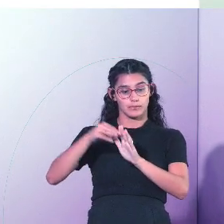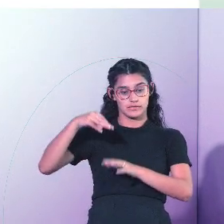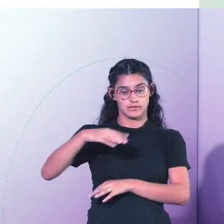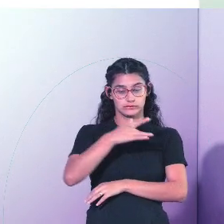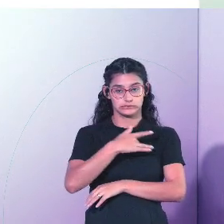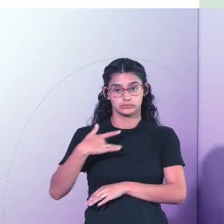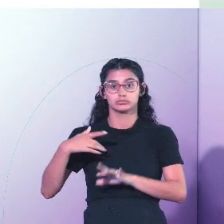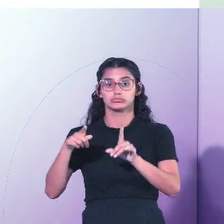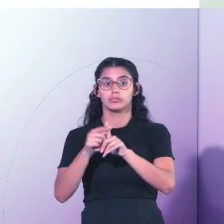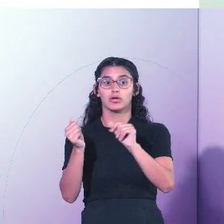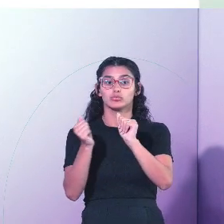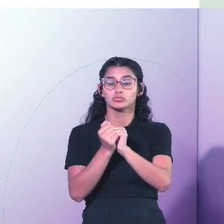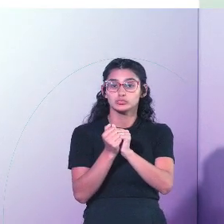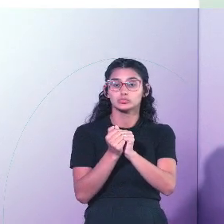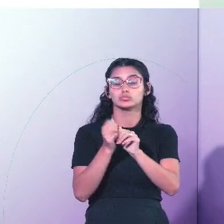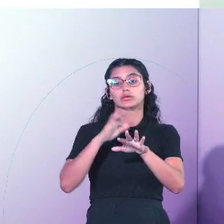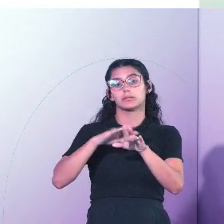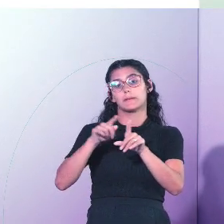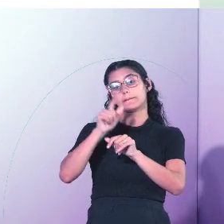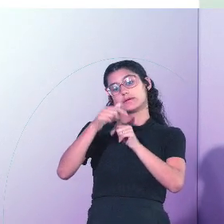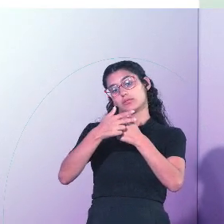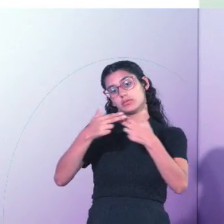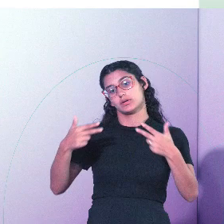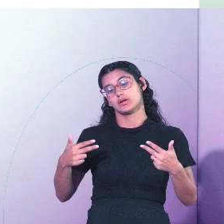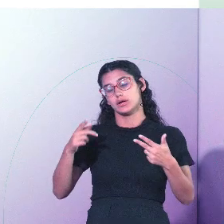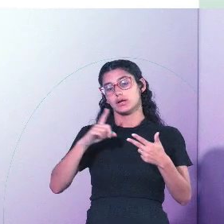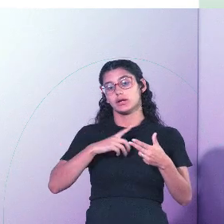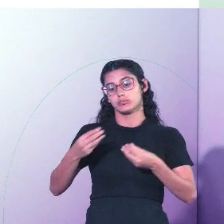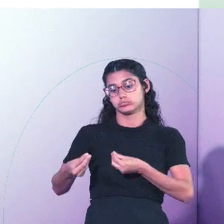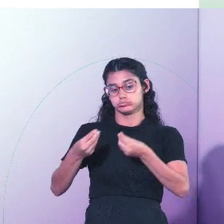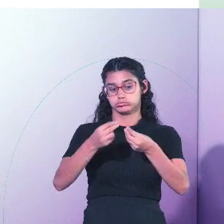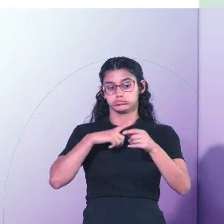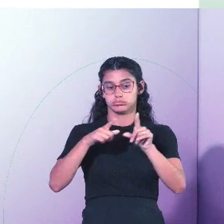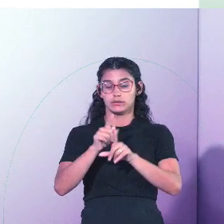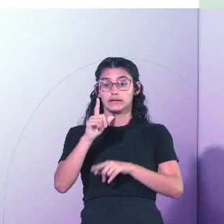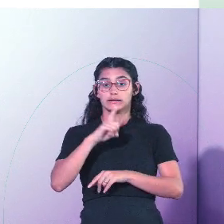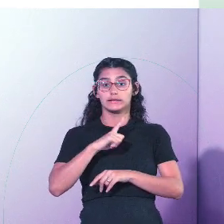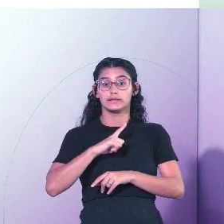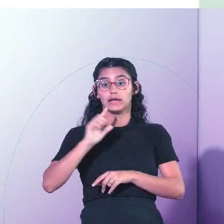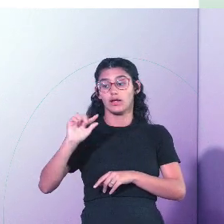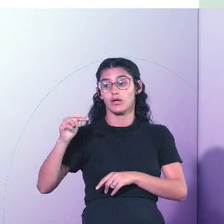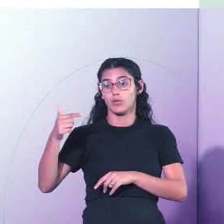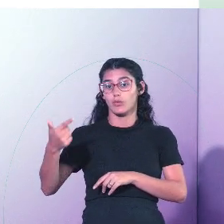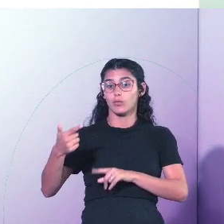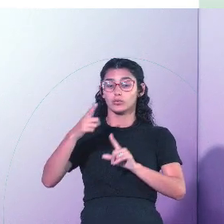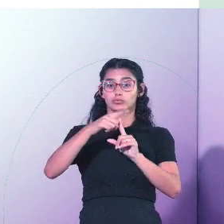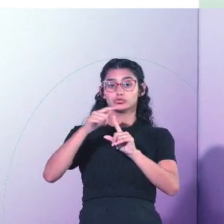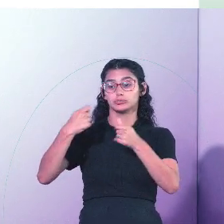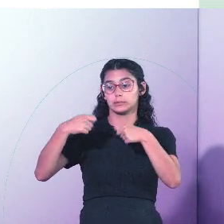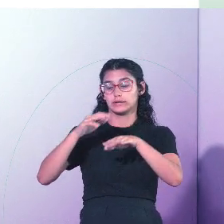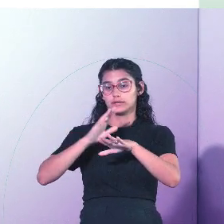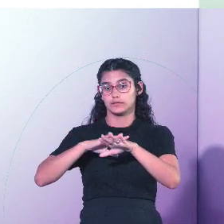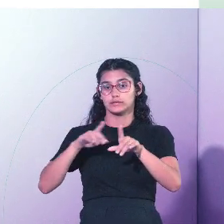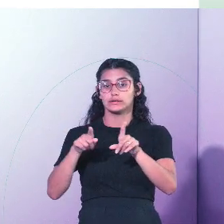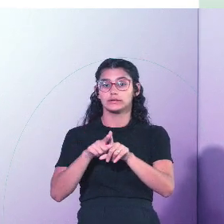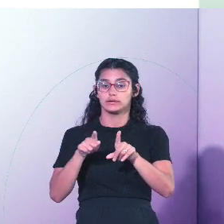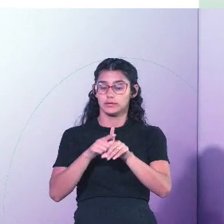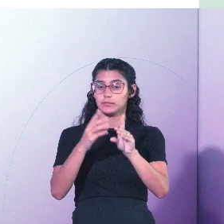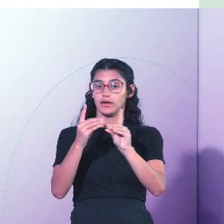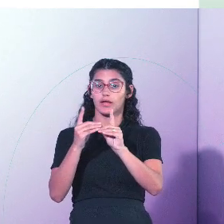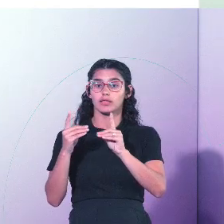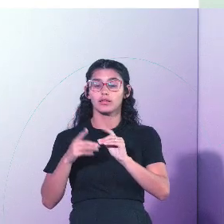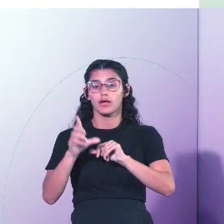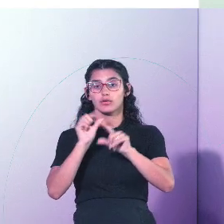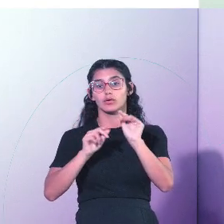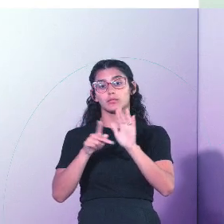Saúde e está vivendo as pressões para um orçamento apertado, vai ter uma outra necessidade de atender a